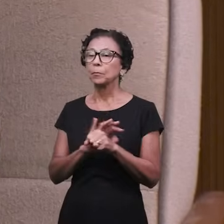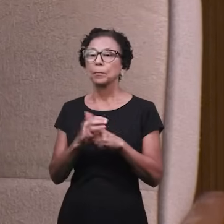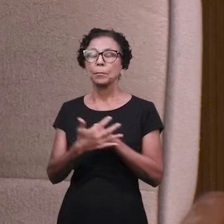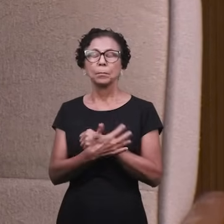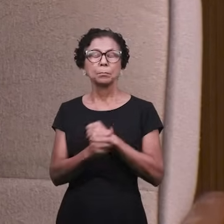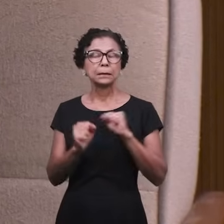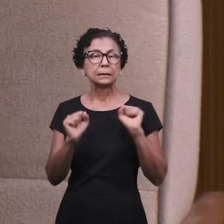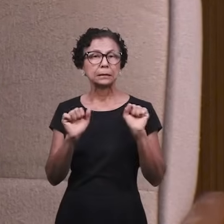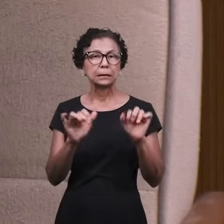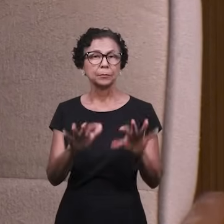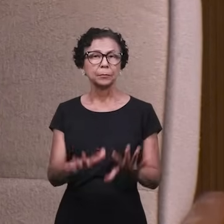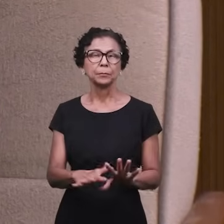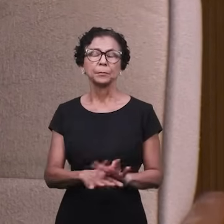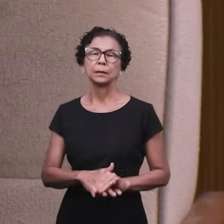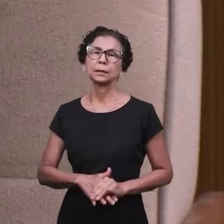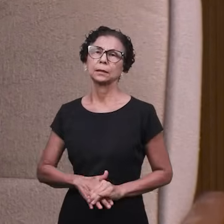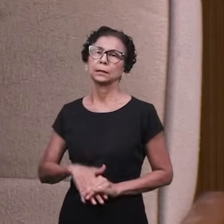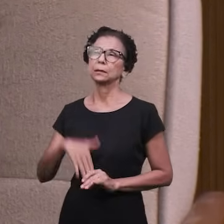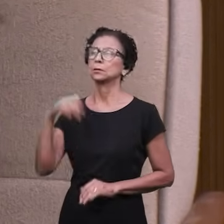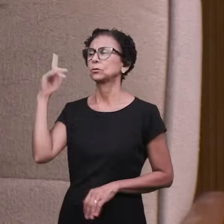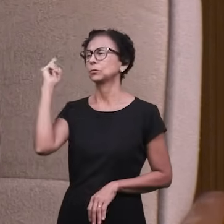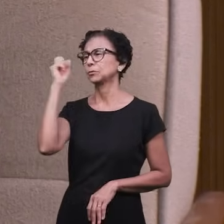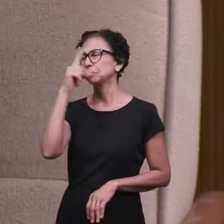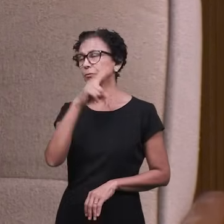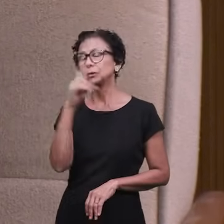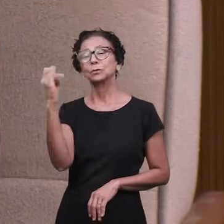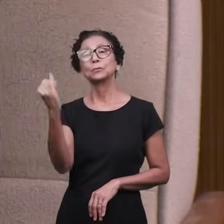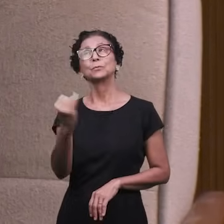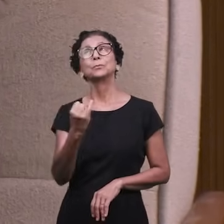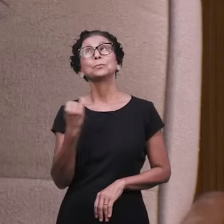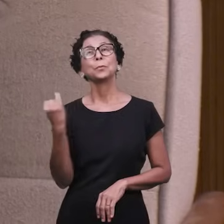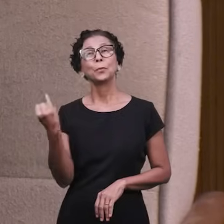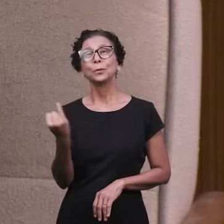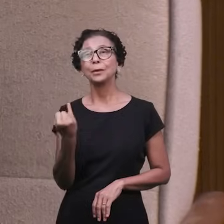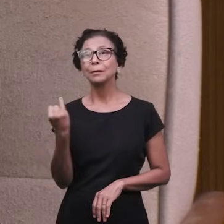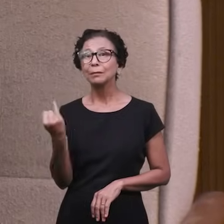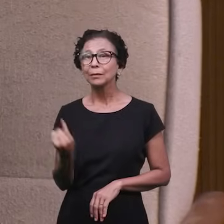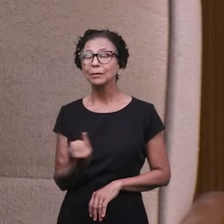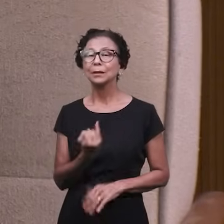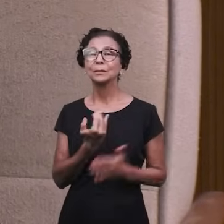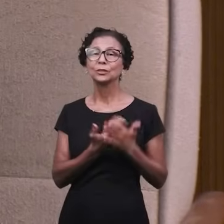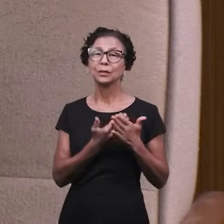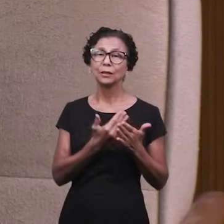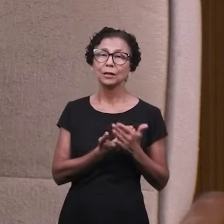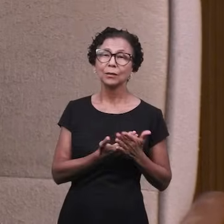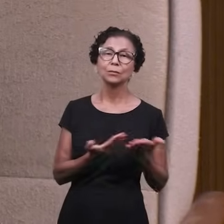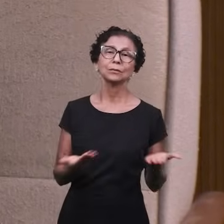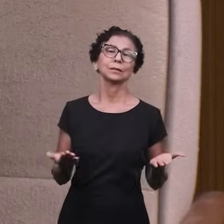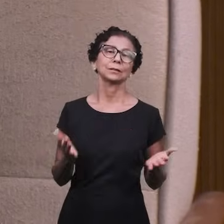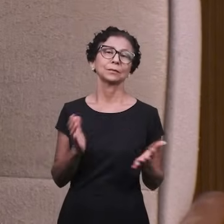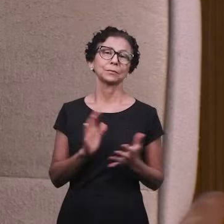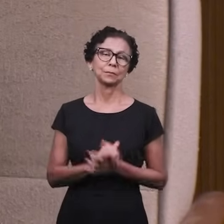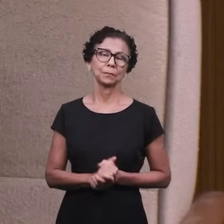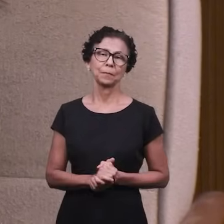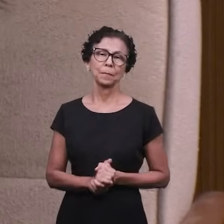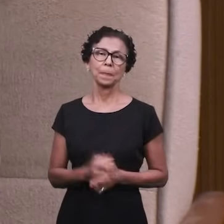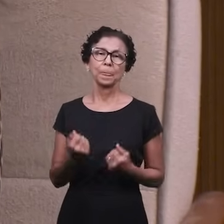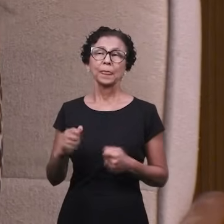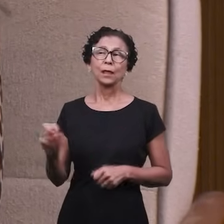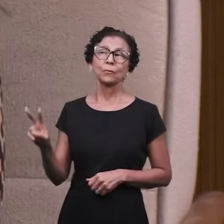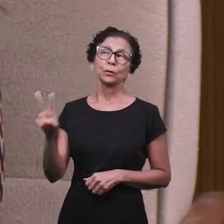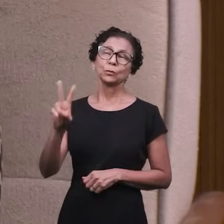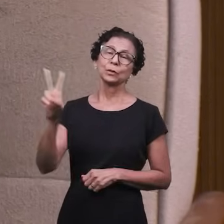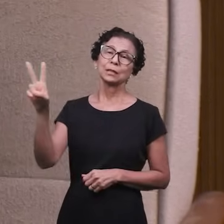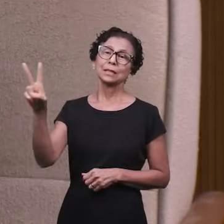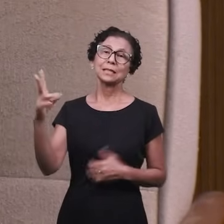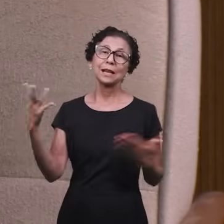né? Então, assim, como foi um momento importante. E hoje nós temos que valorizar isso. Nós agora estamos